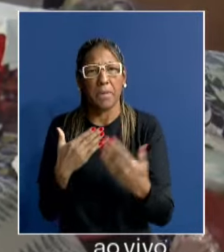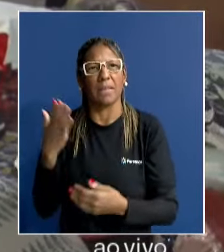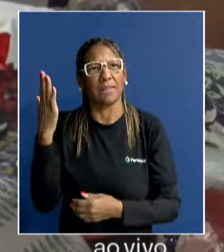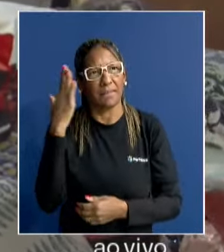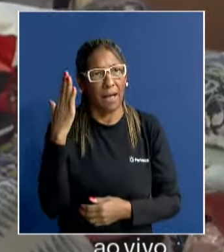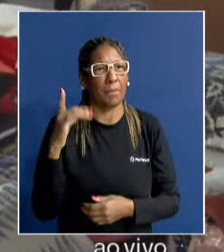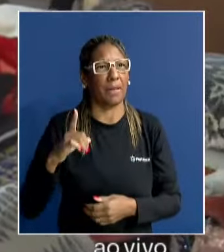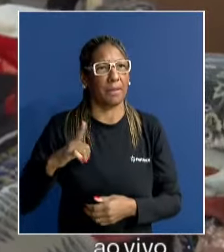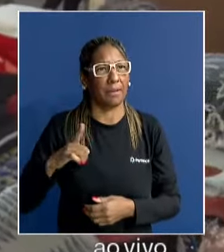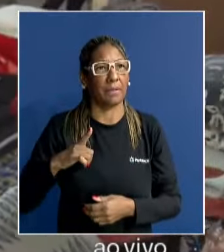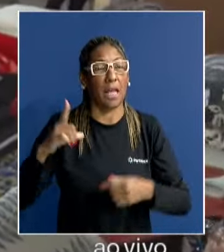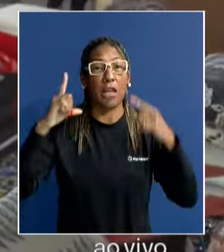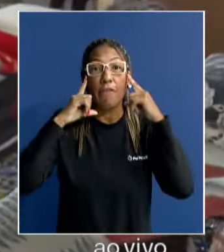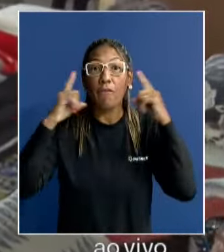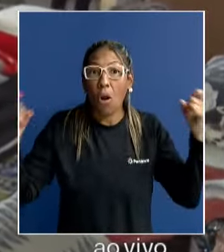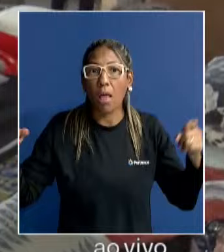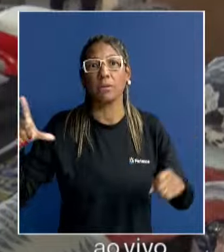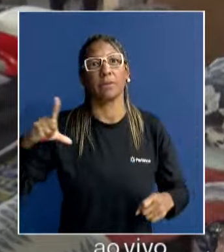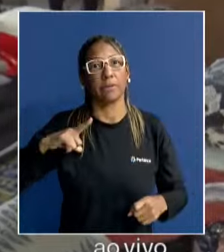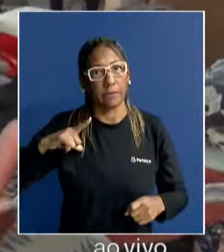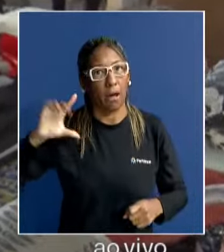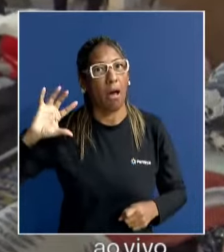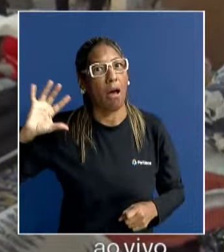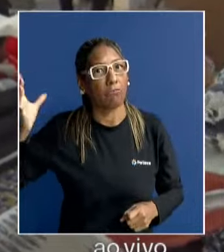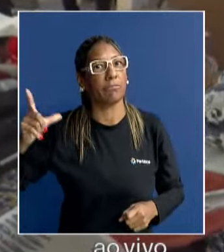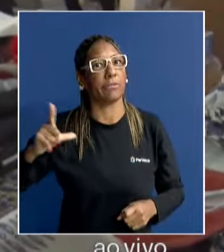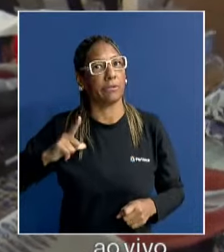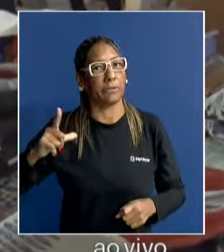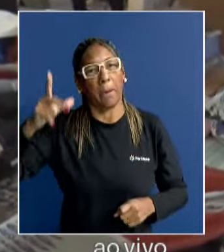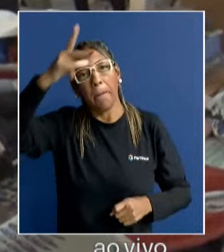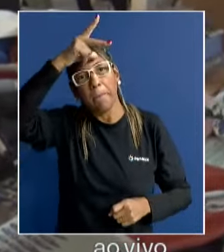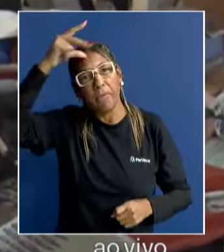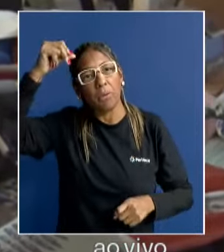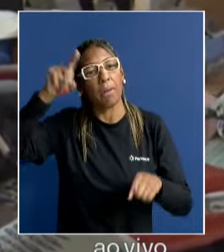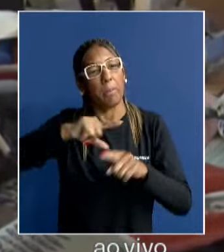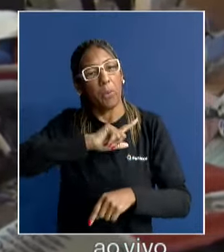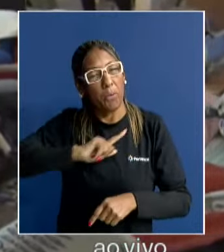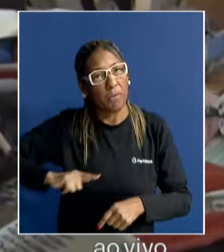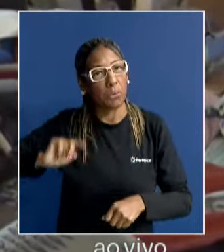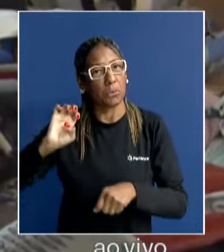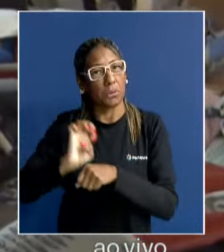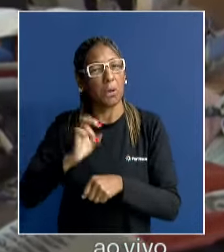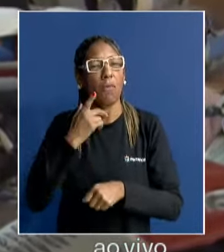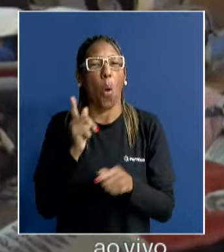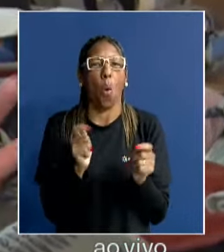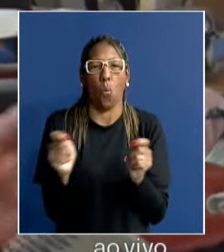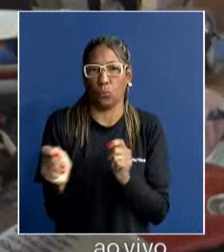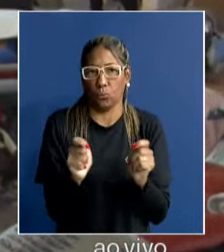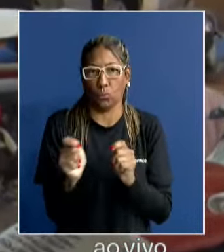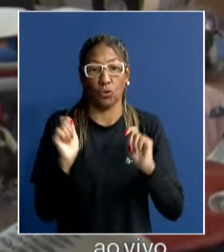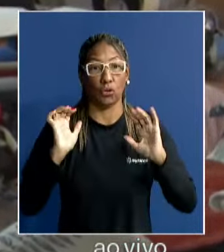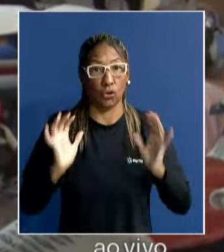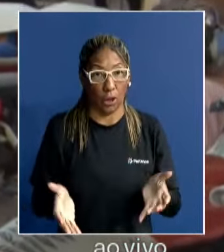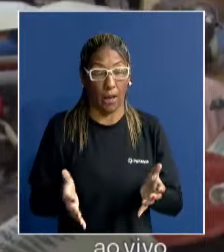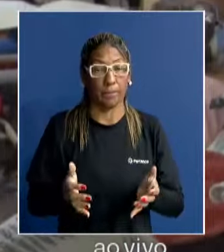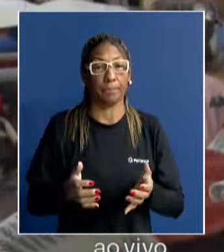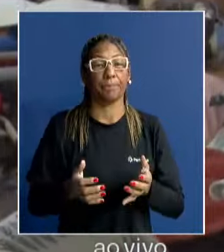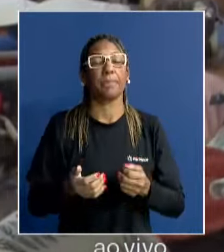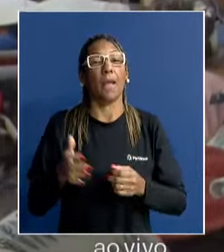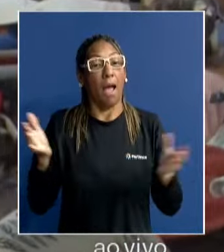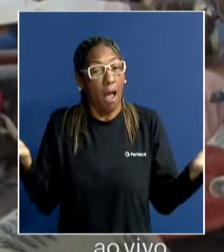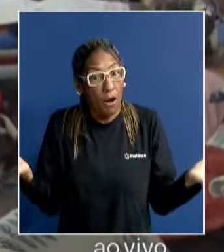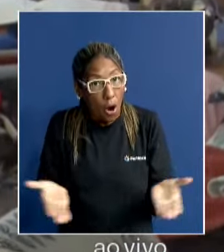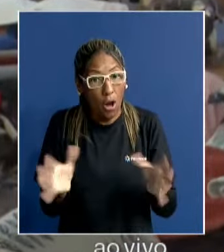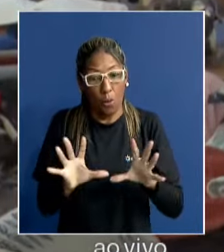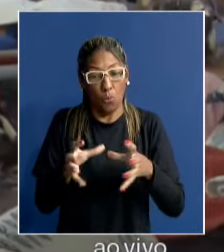tem situações de violência acontecendo por aqui. Segundo a Prefeitura e o Governo do Estado, já está tudo controlado. Hoje a ADRA já está administrando